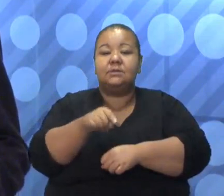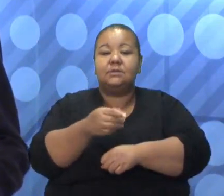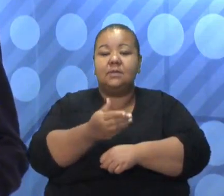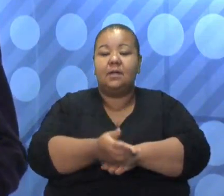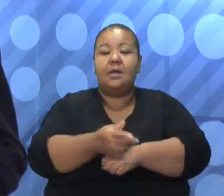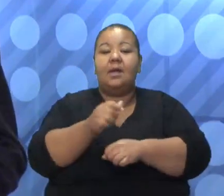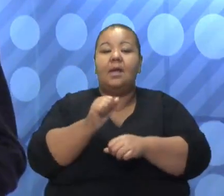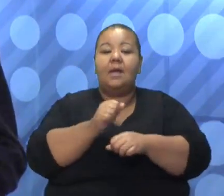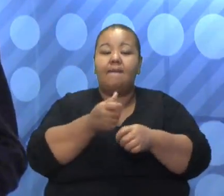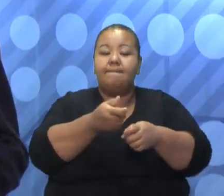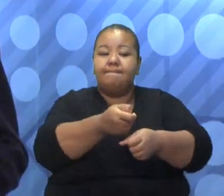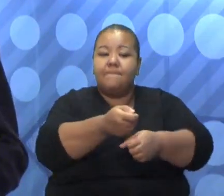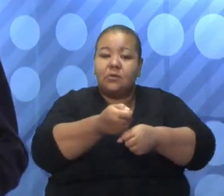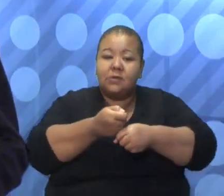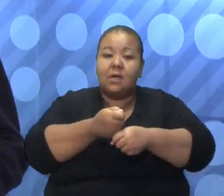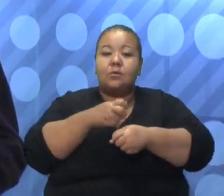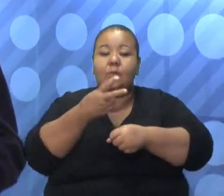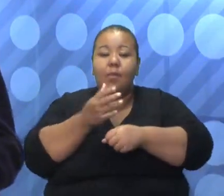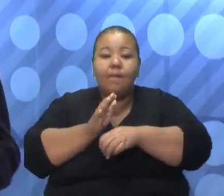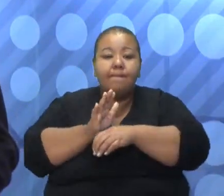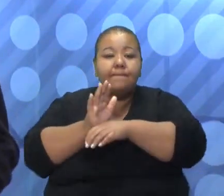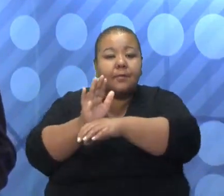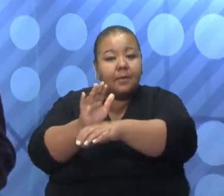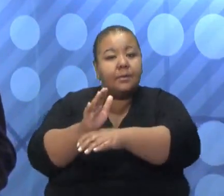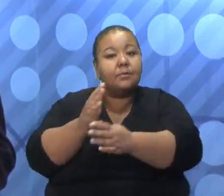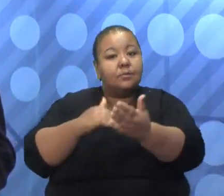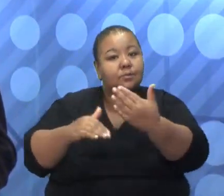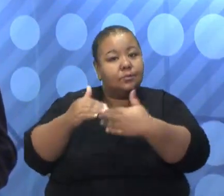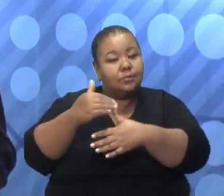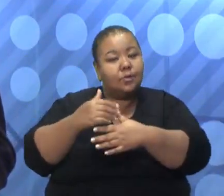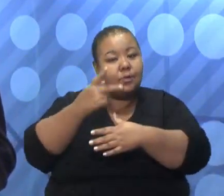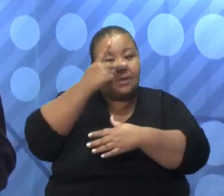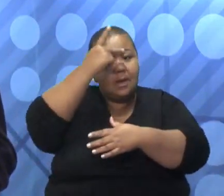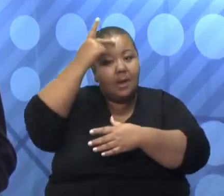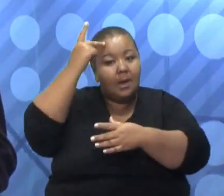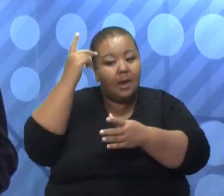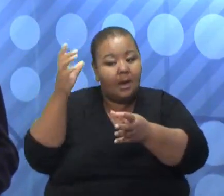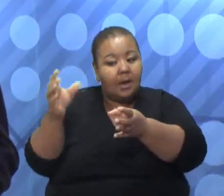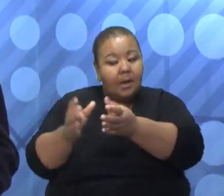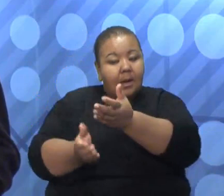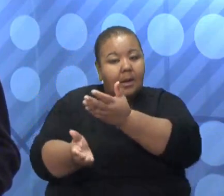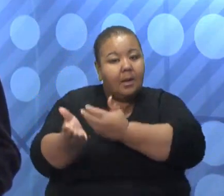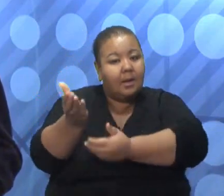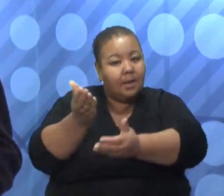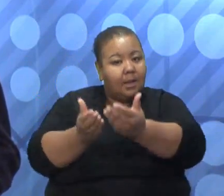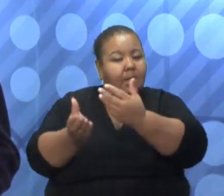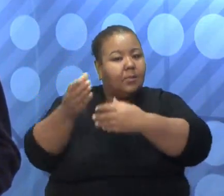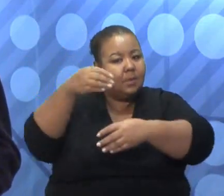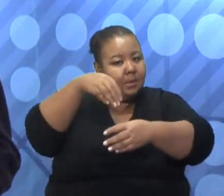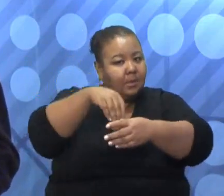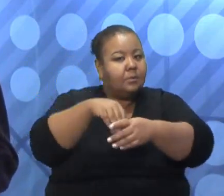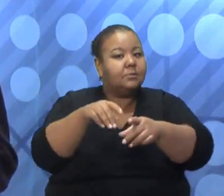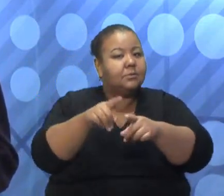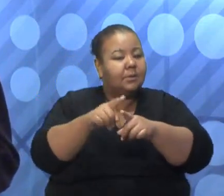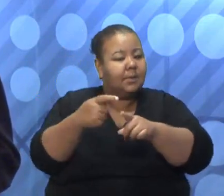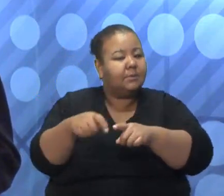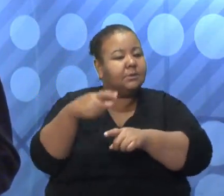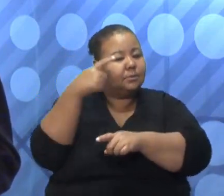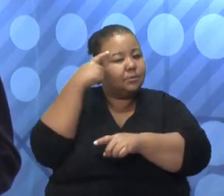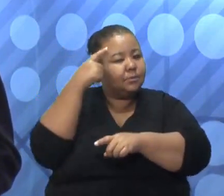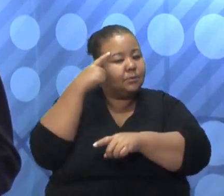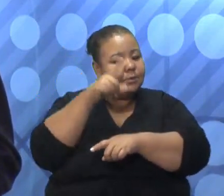sistema puxado ou empurrado, também em toda a equipe que vai estar ali dentro, né? Que são os recursos que vão dar condições ou não da